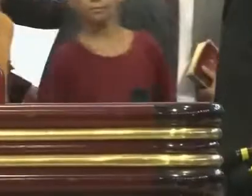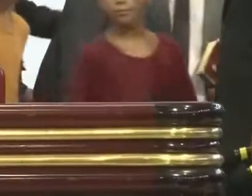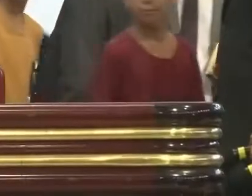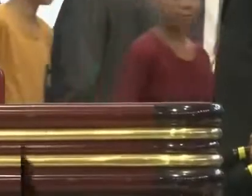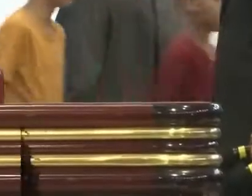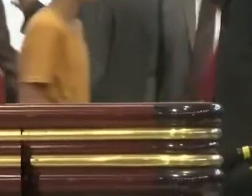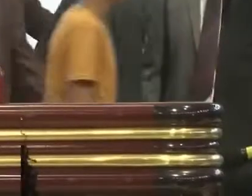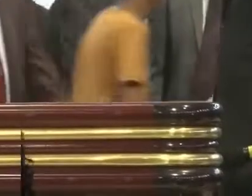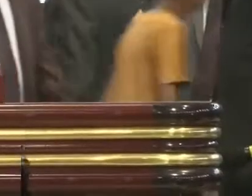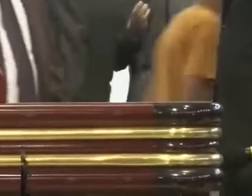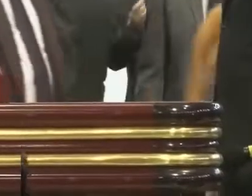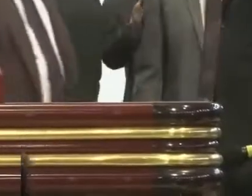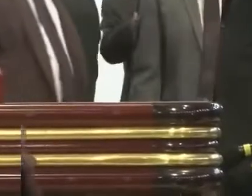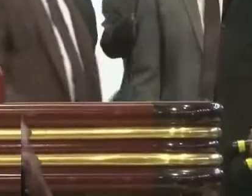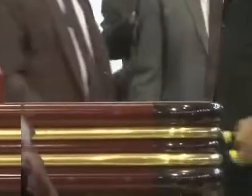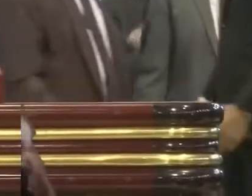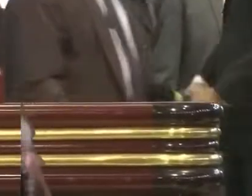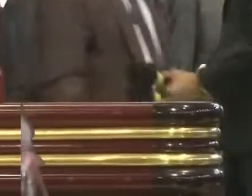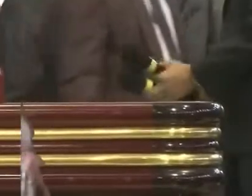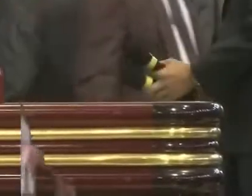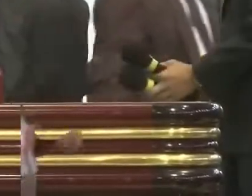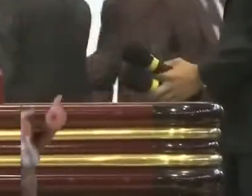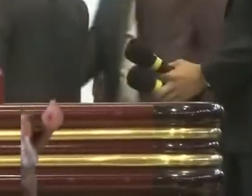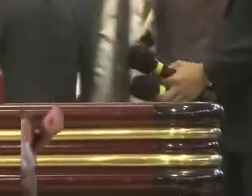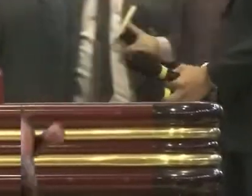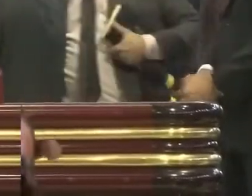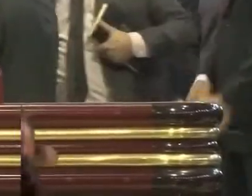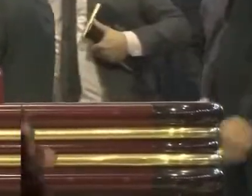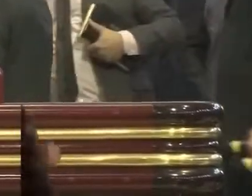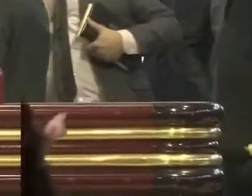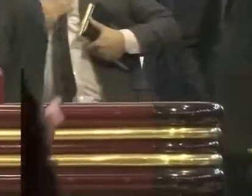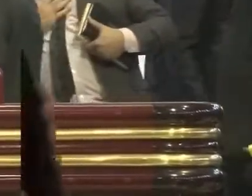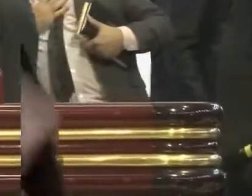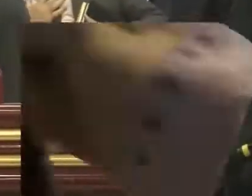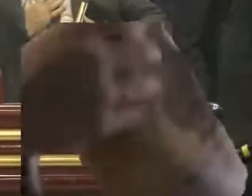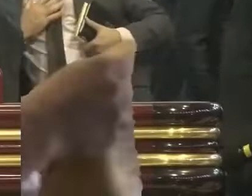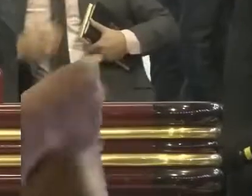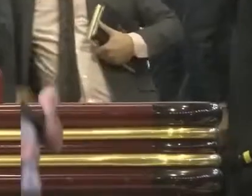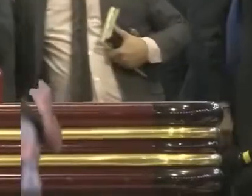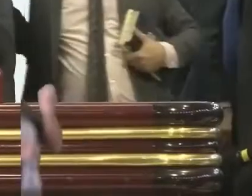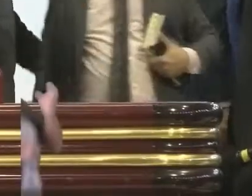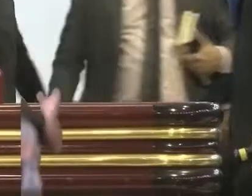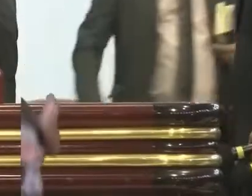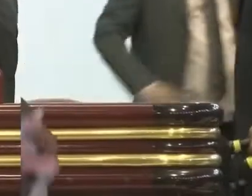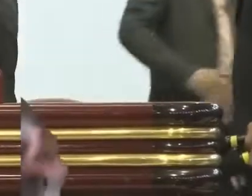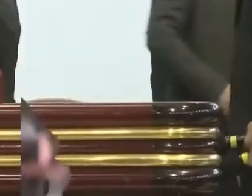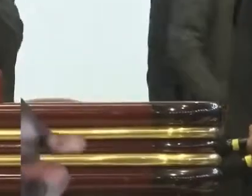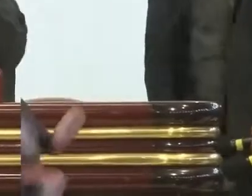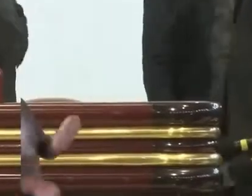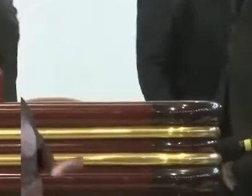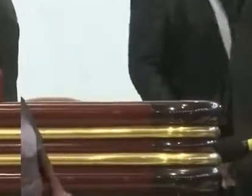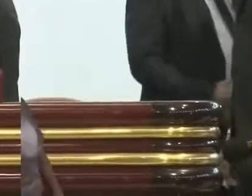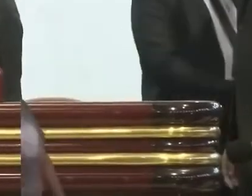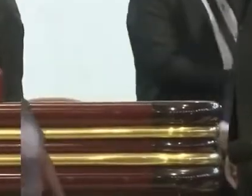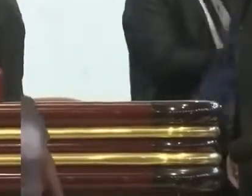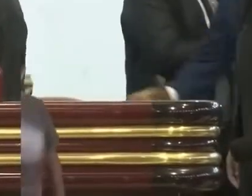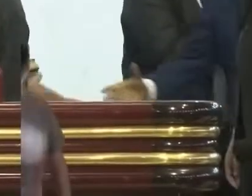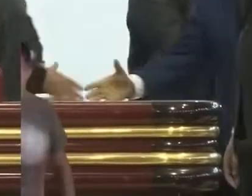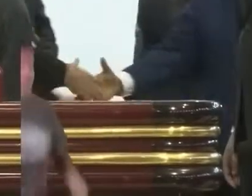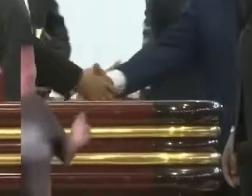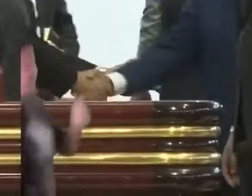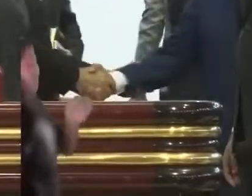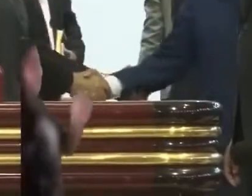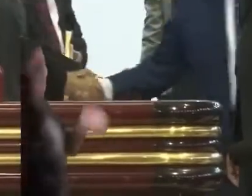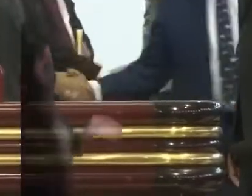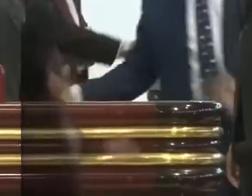Mais pessoas estão jogando as correntes fora. Chega na sua casa, joga o estojo de maquiagem fora.